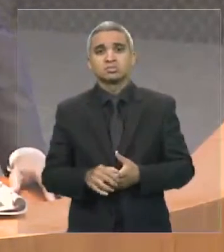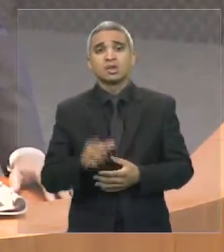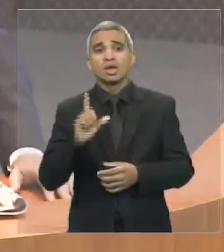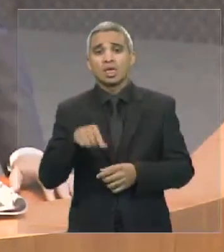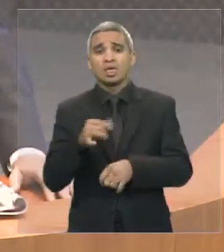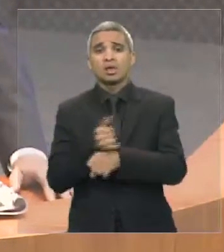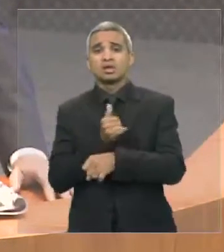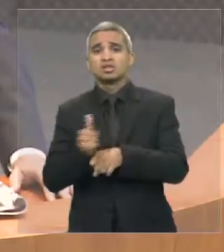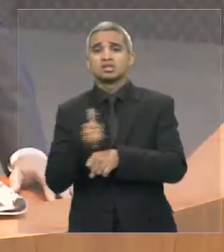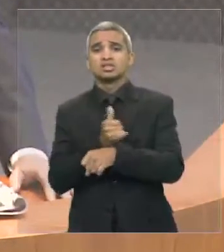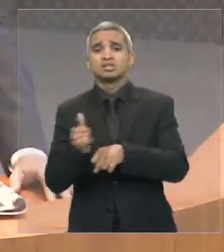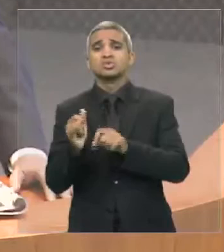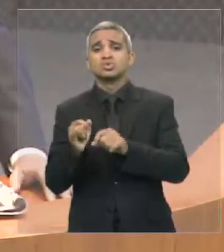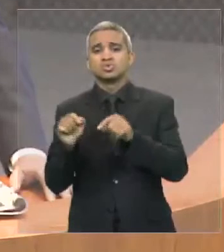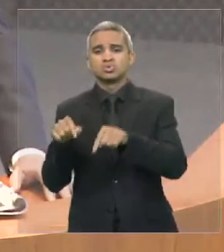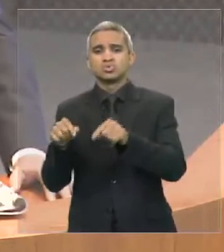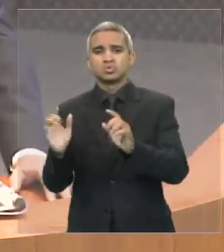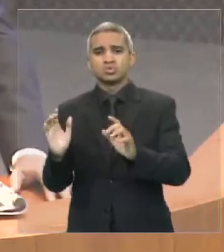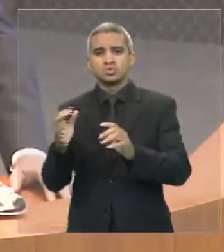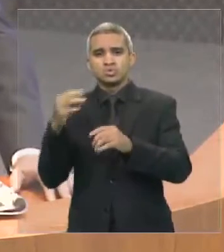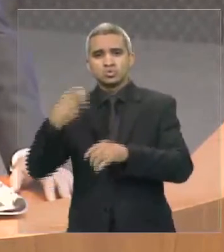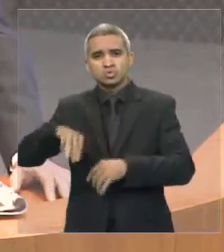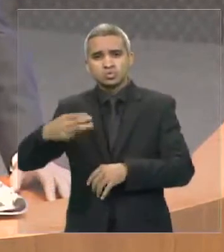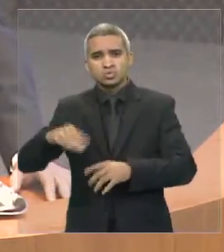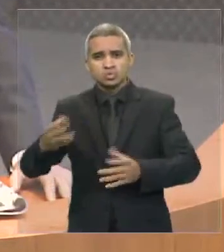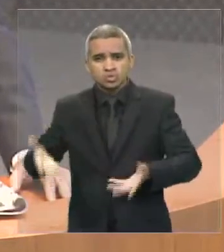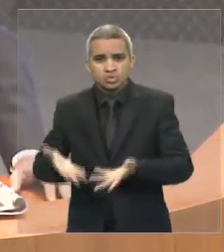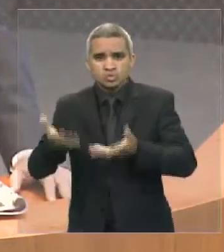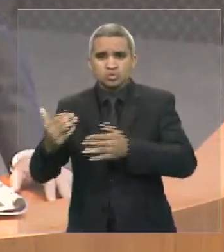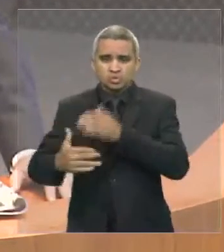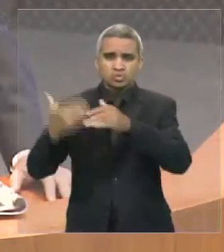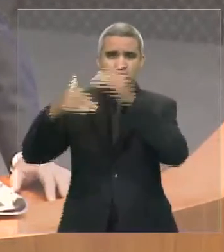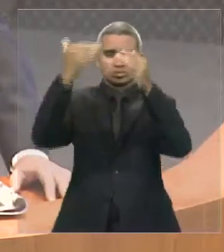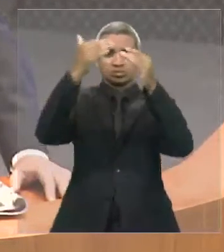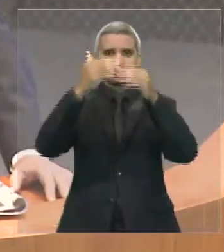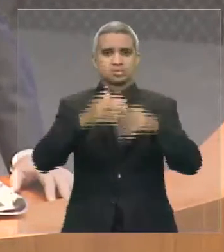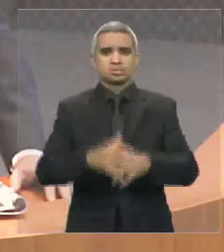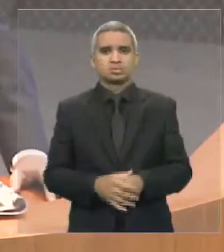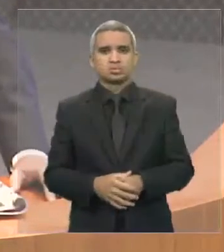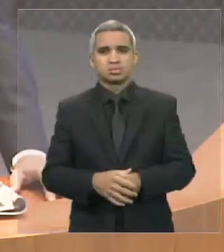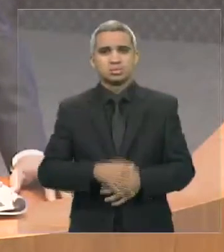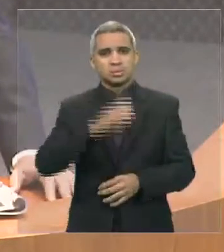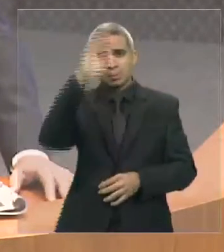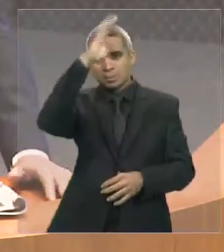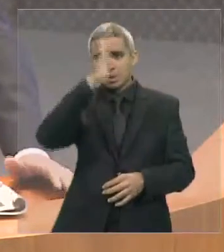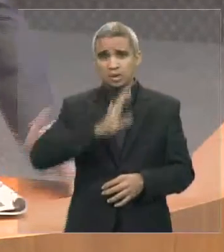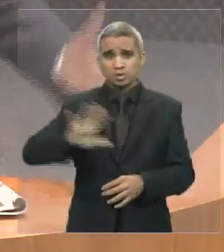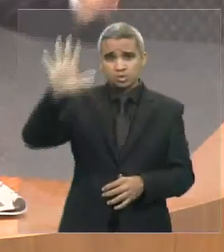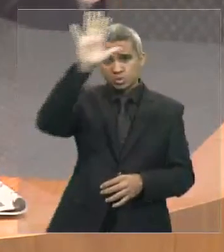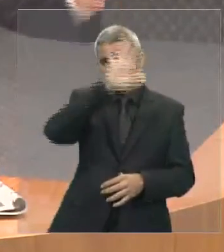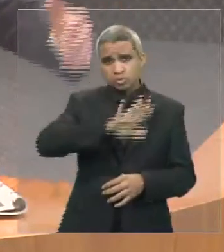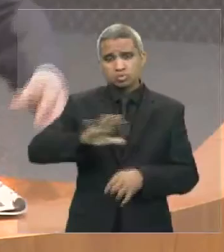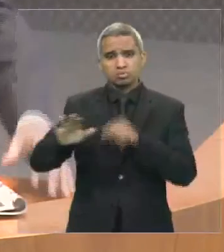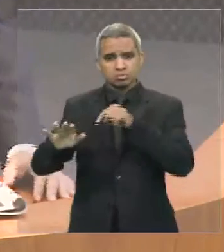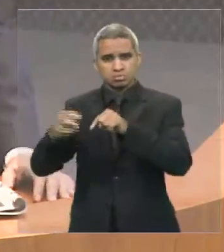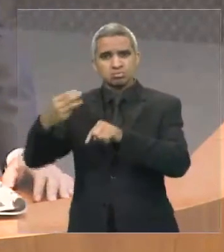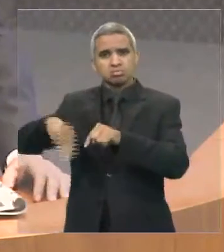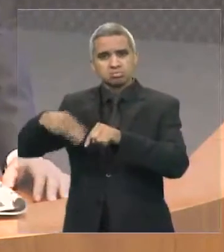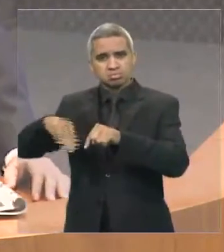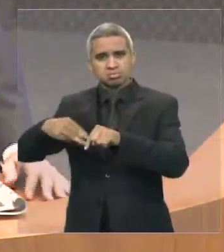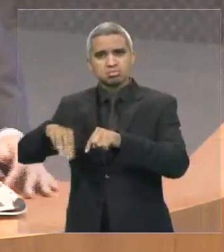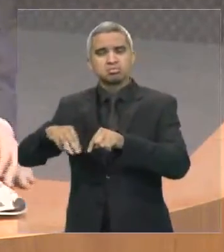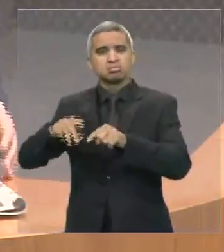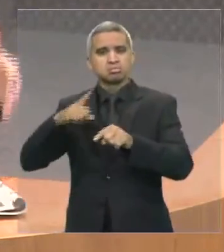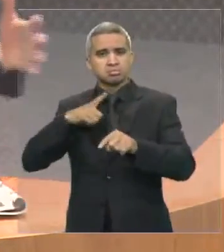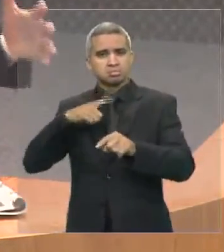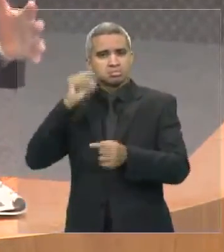do desenvolvimento. E hoje, um dos maiores portos do Brasil, e que tem potencial, inclusive, de ser um